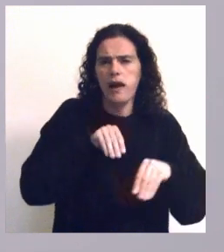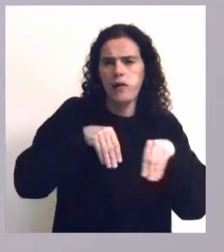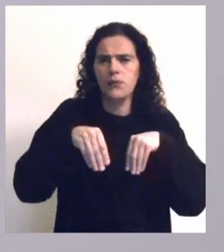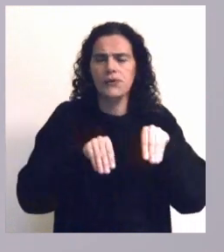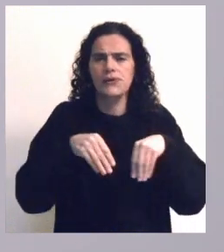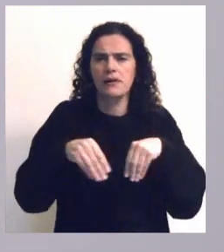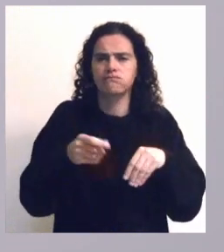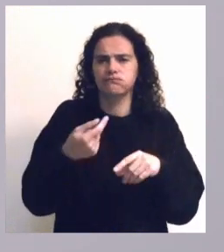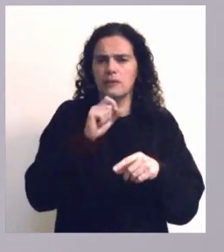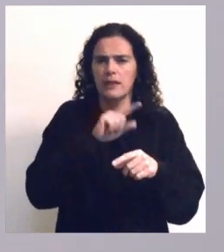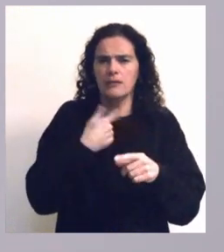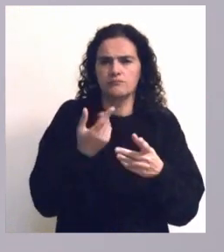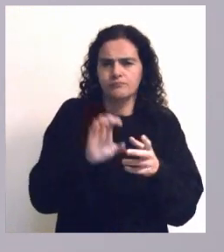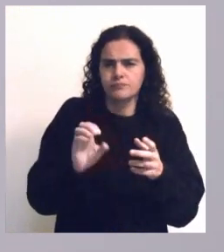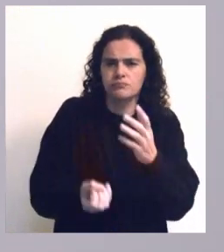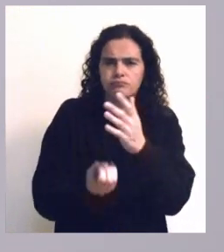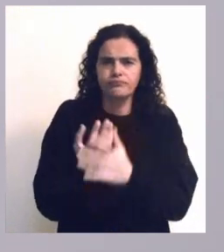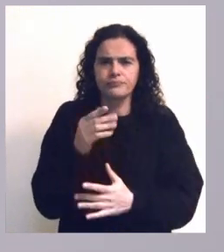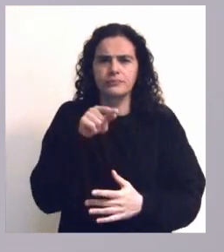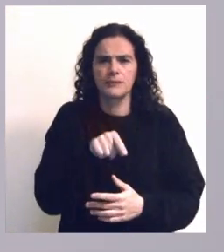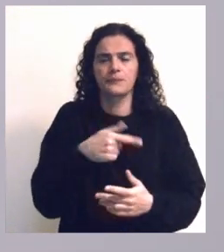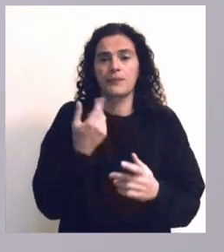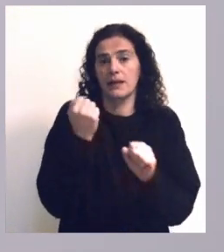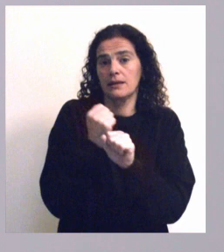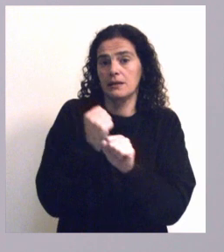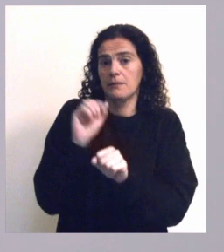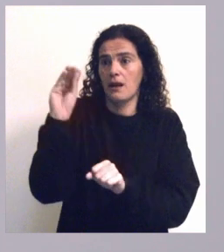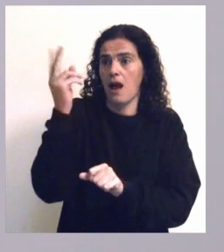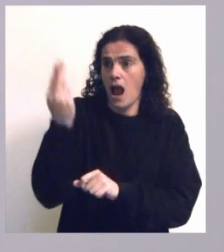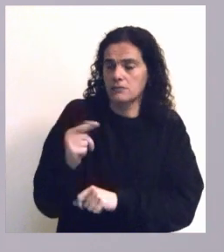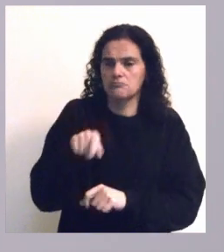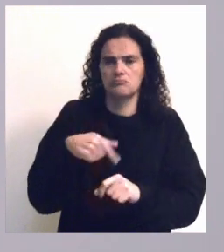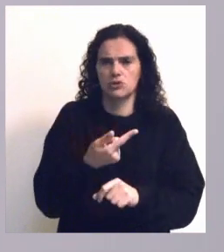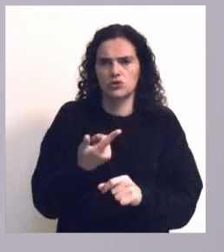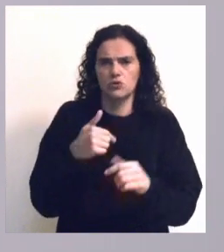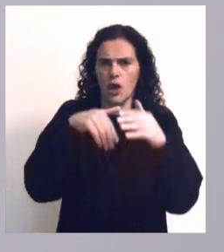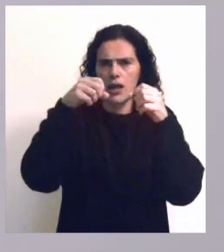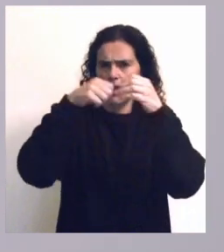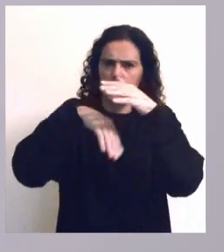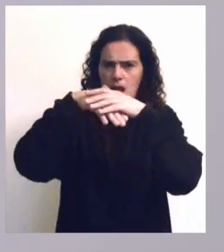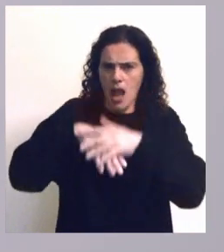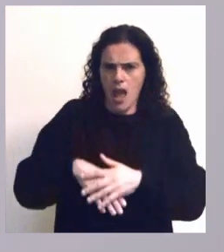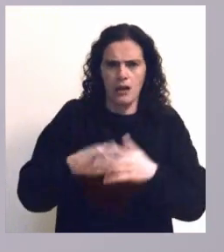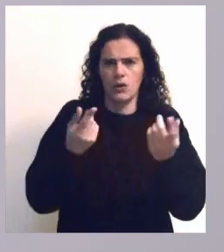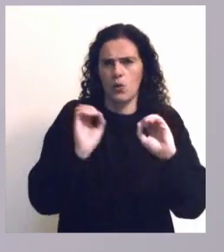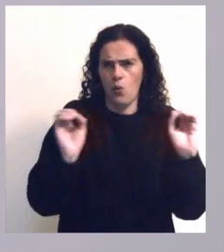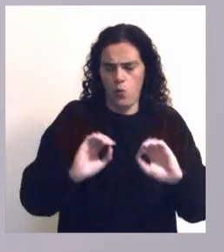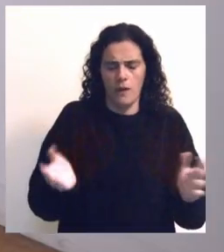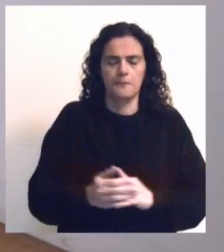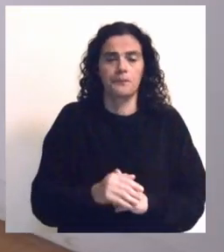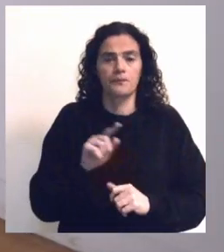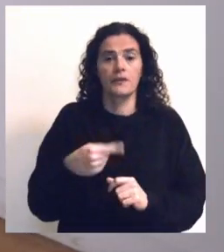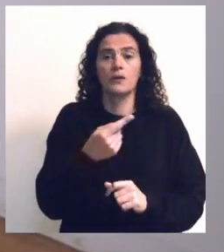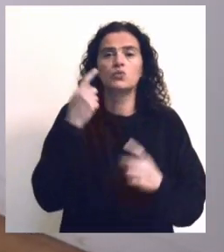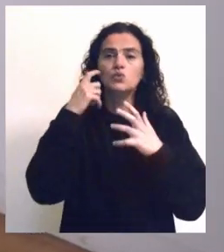se articulam e que formam, constituem a obra de arte, isto sem qualquer tipo de hierarquias, como iremos ver adiante.